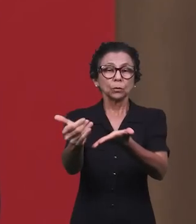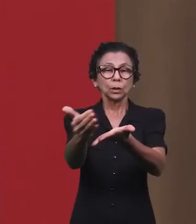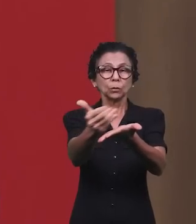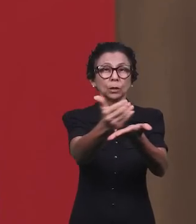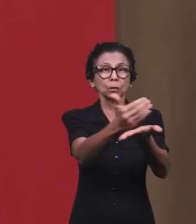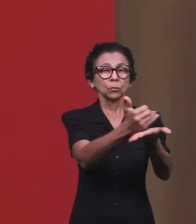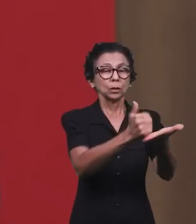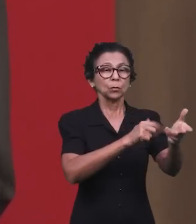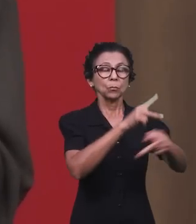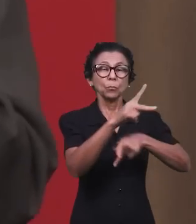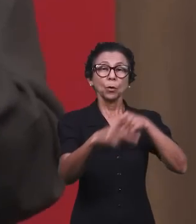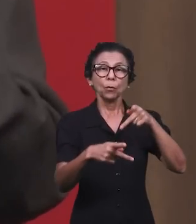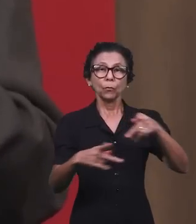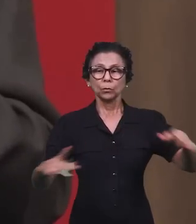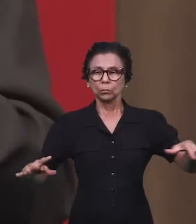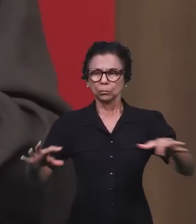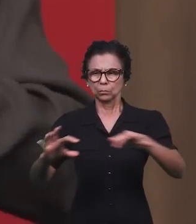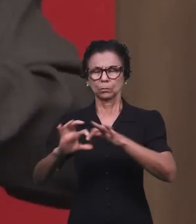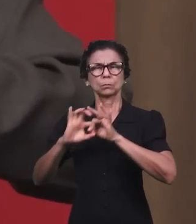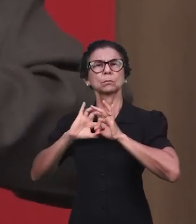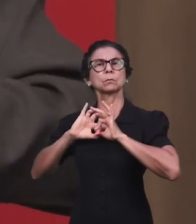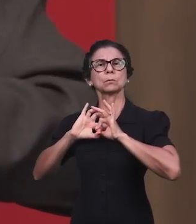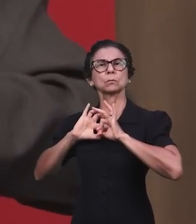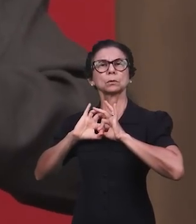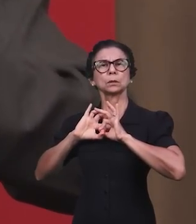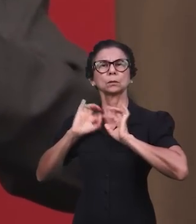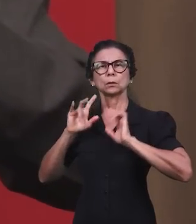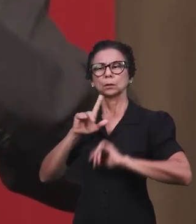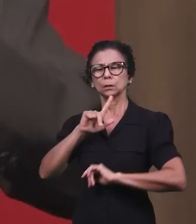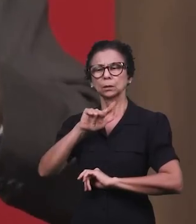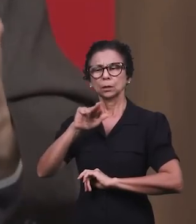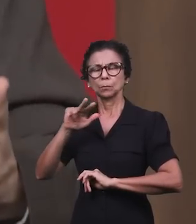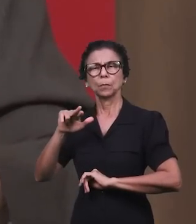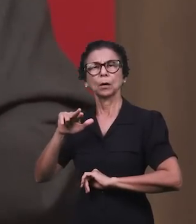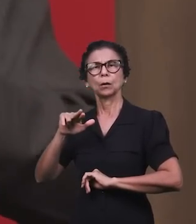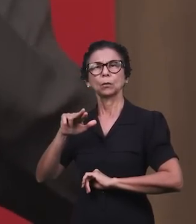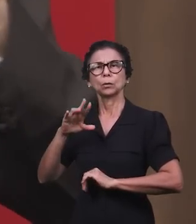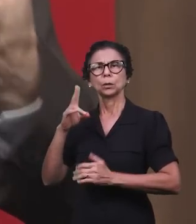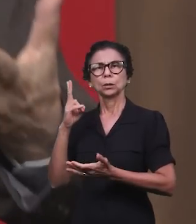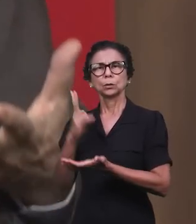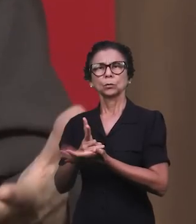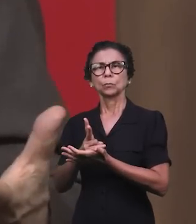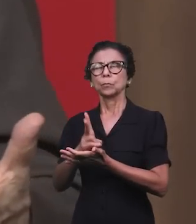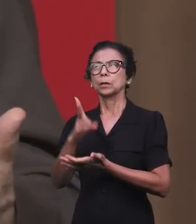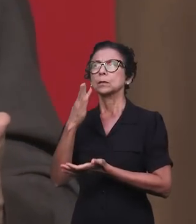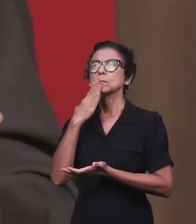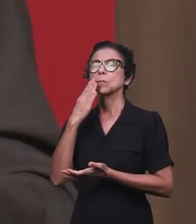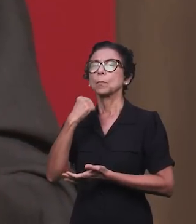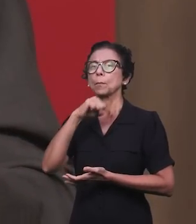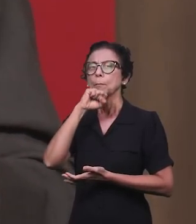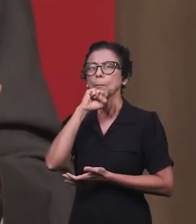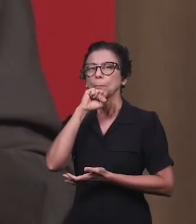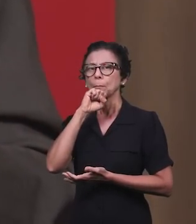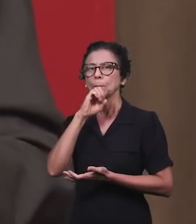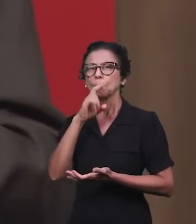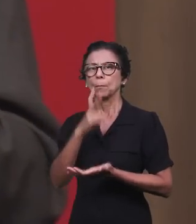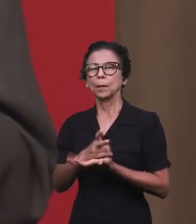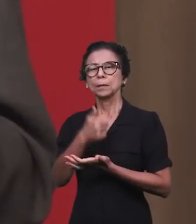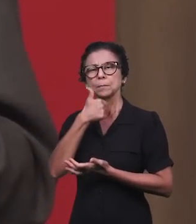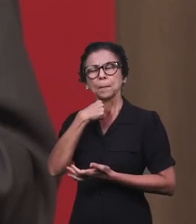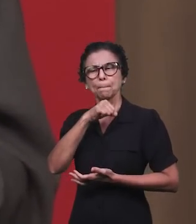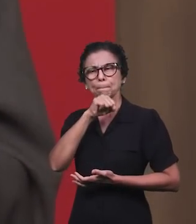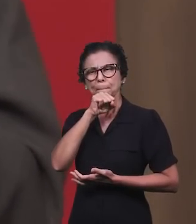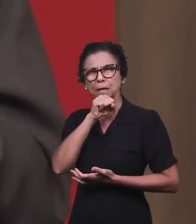irmãos. Estaremos unidos como irmãos de um mesmo pai, de uma mesma mãe. Não é?